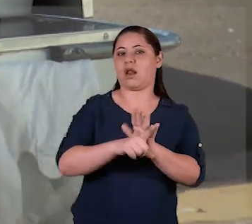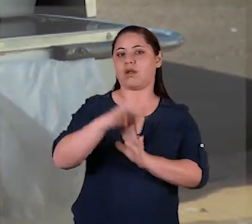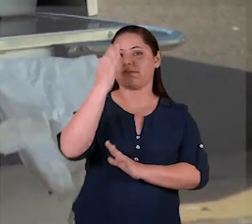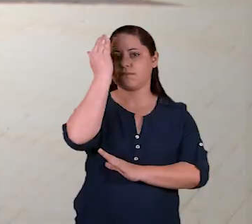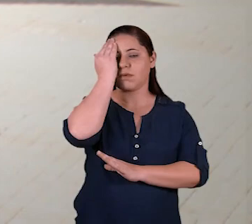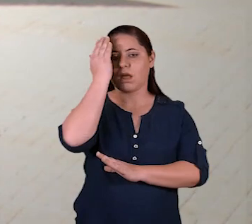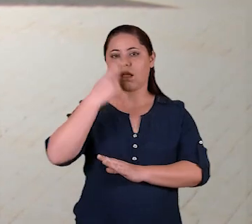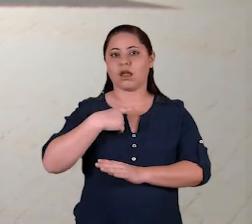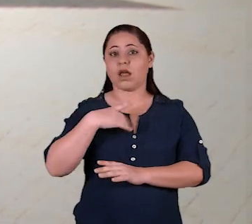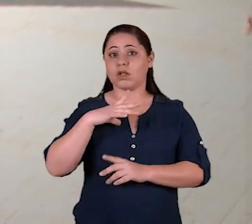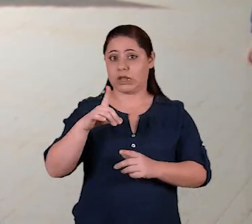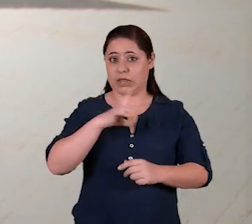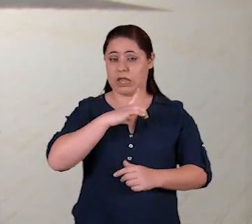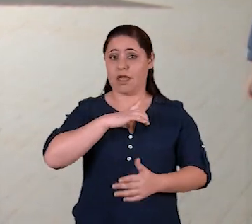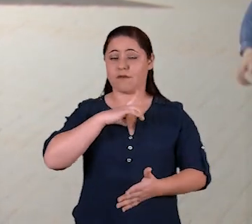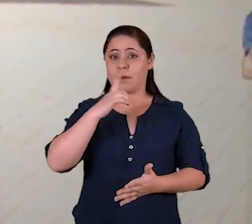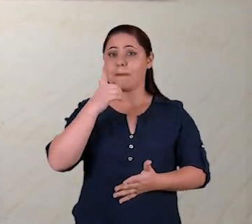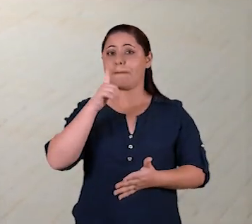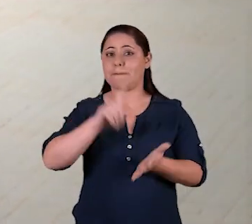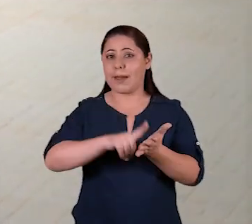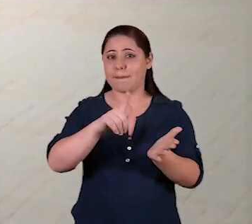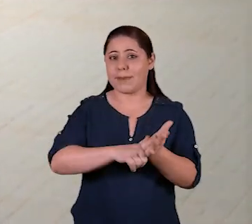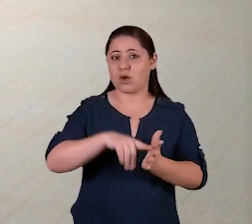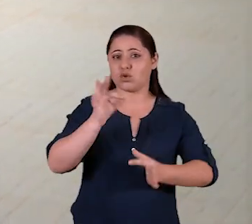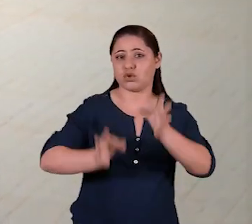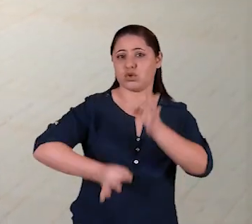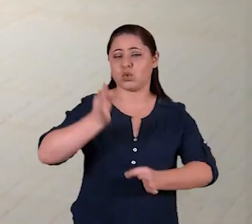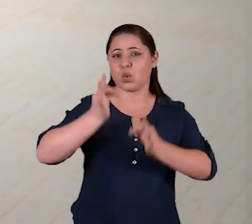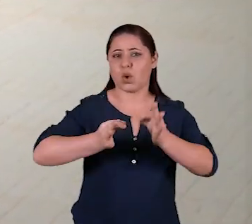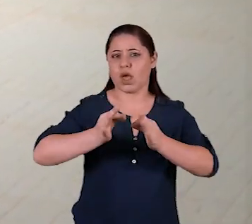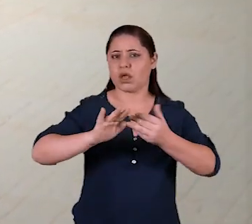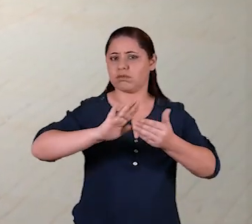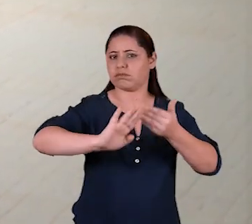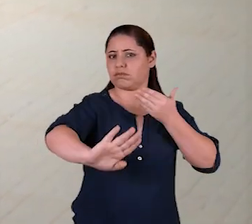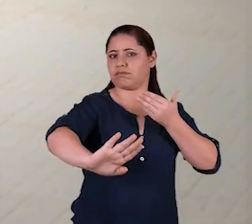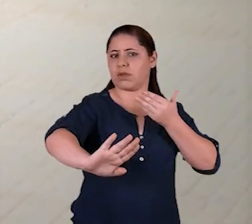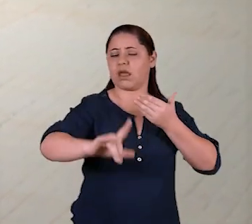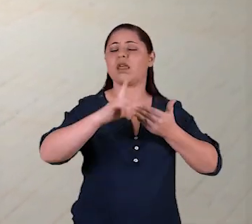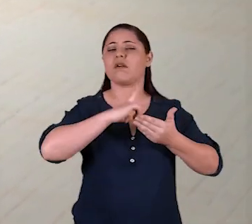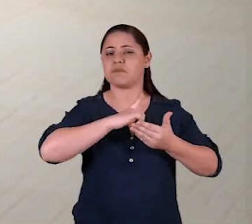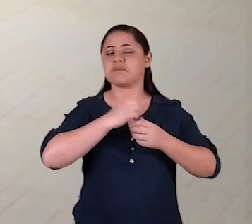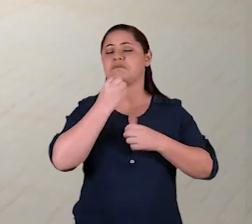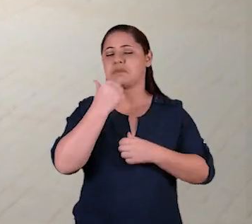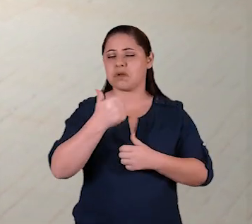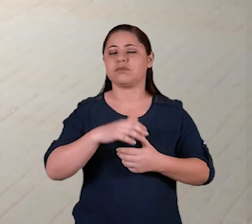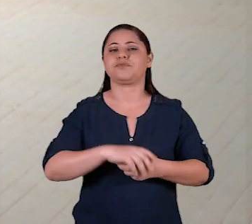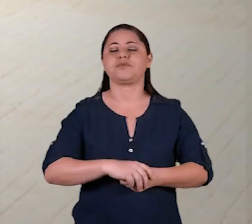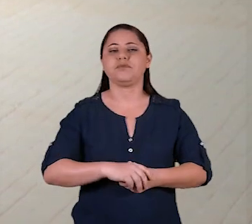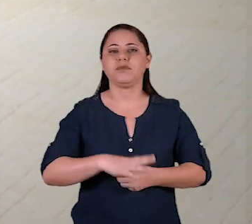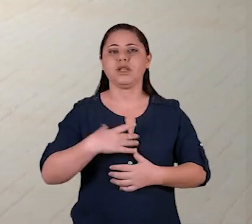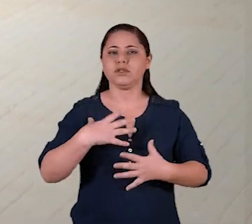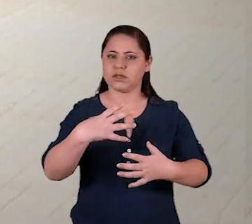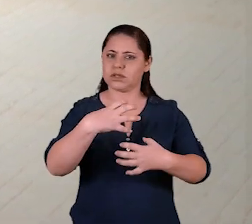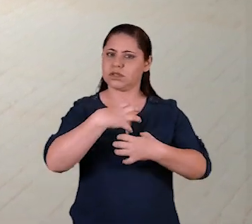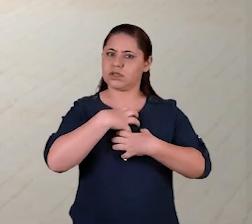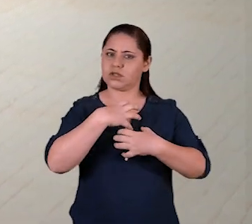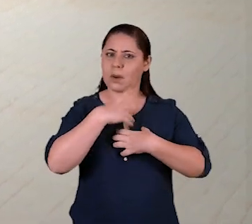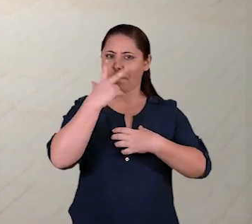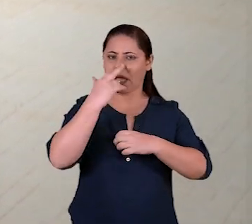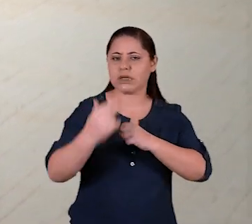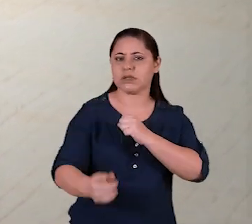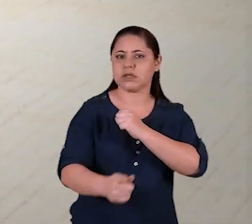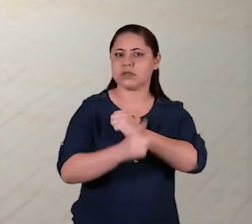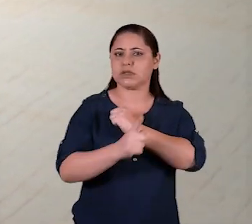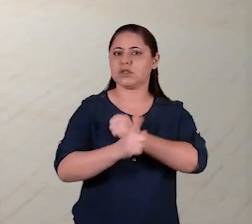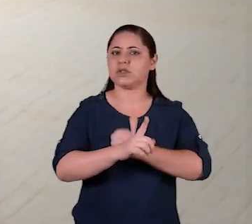da Penha. A gente pegou medida protetiva, ele teve audiência sobre isso, foi muito bom. E aí vocês sentiram que tiveram um